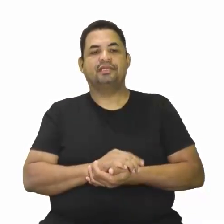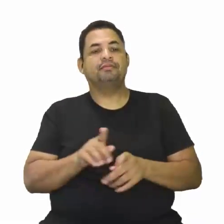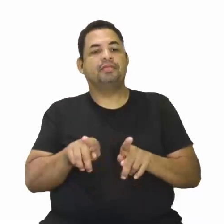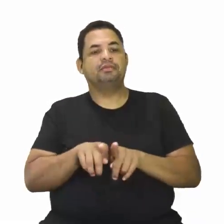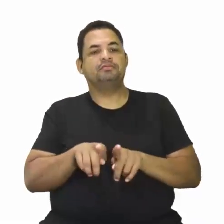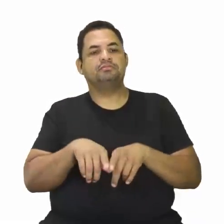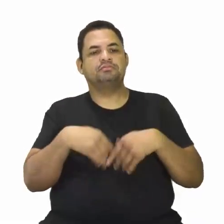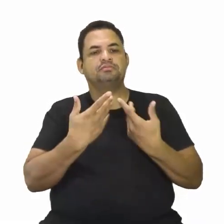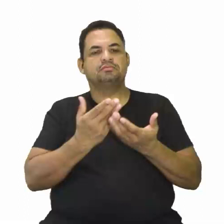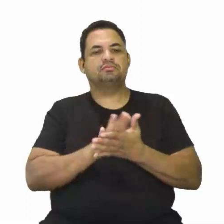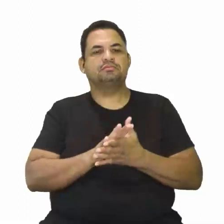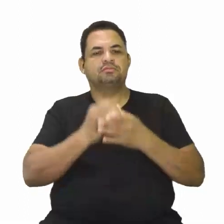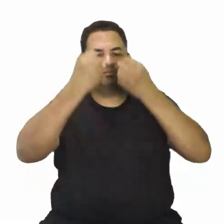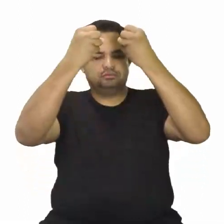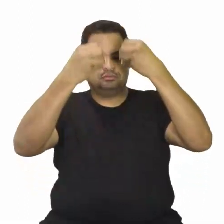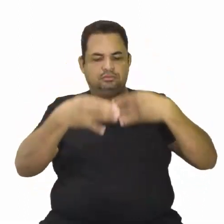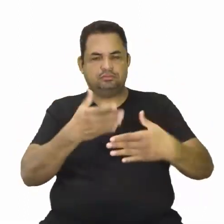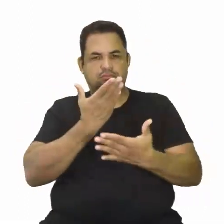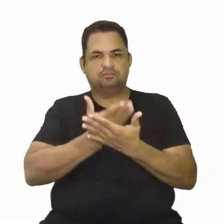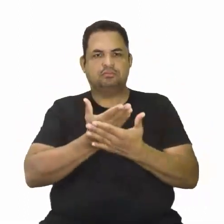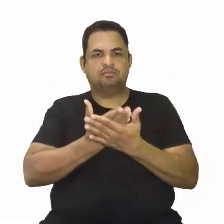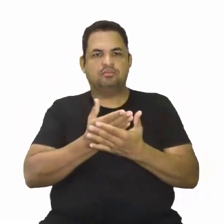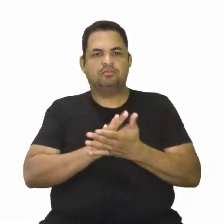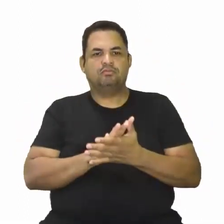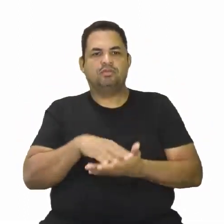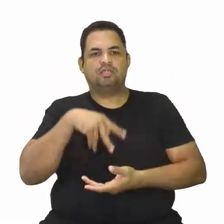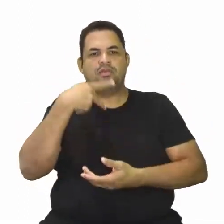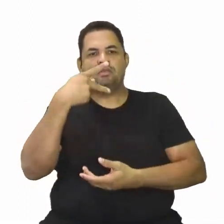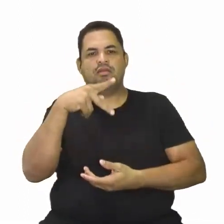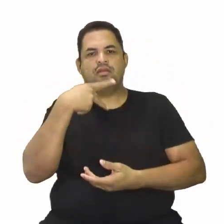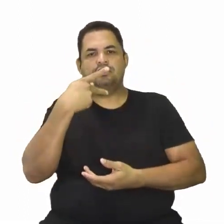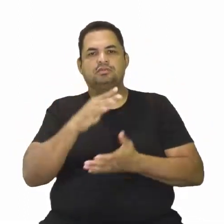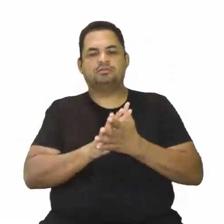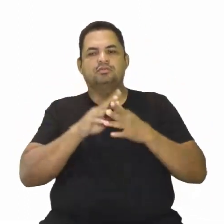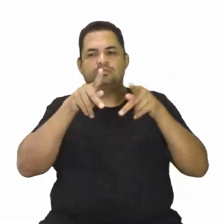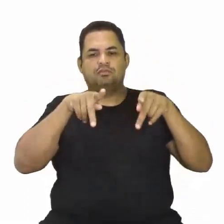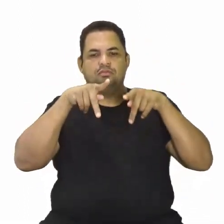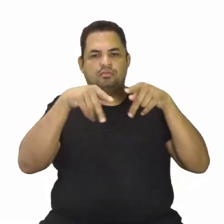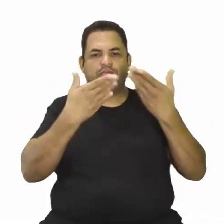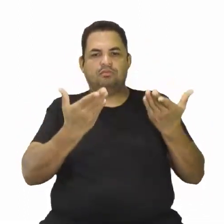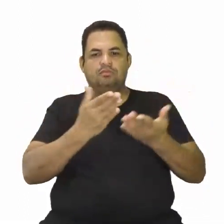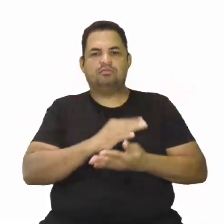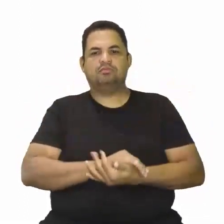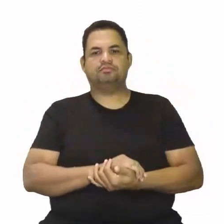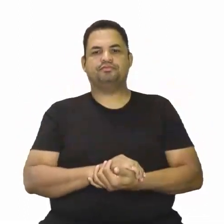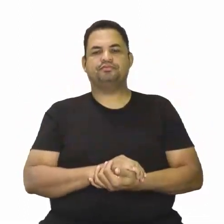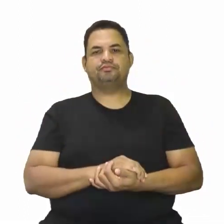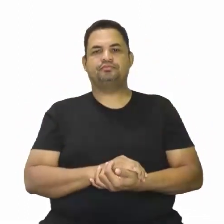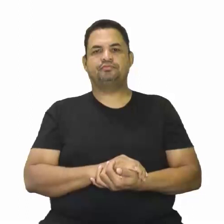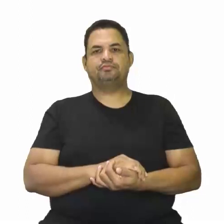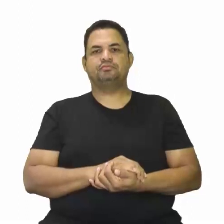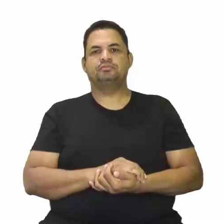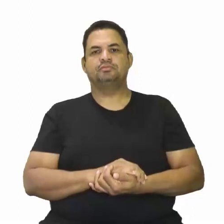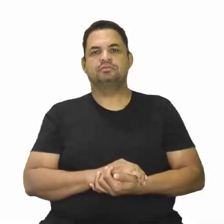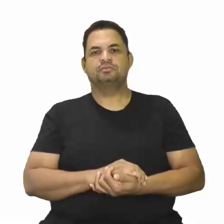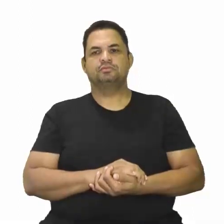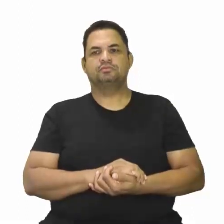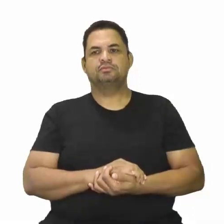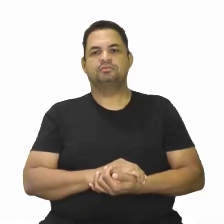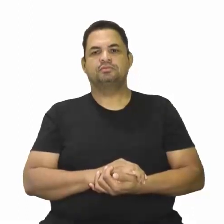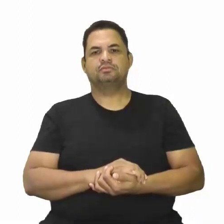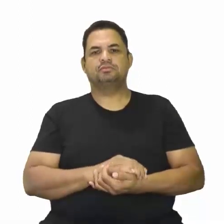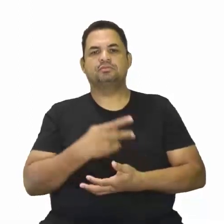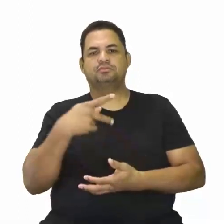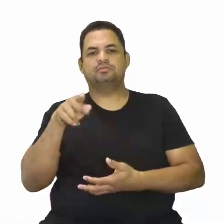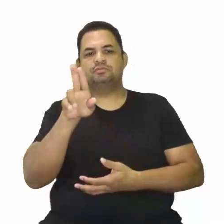E também tratamos nessa aula dos dichos populares, os ditados populares e